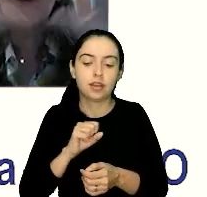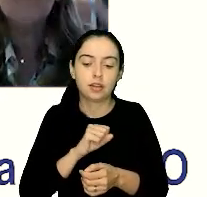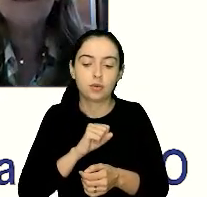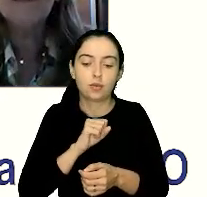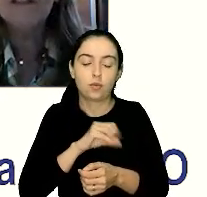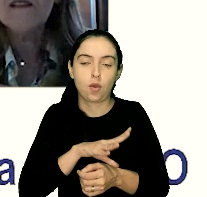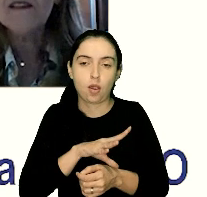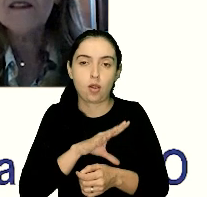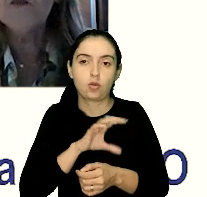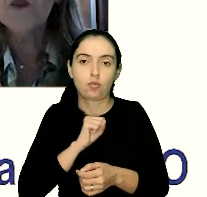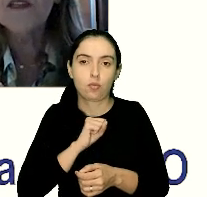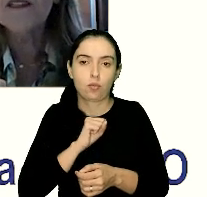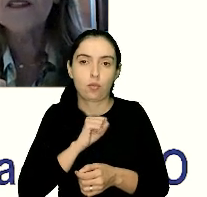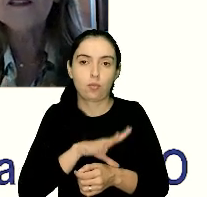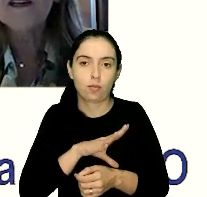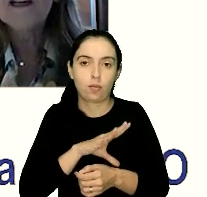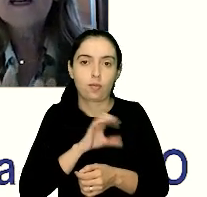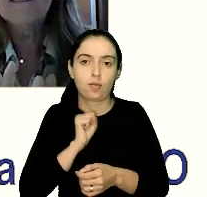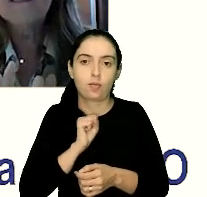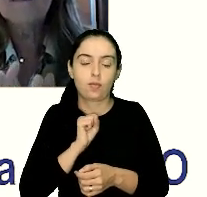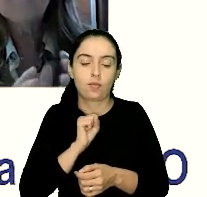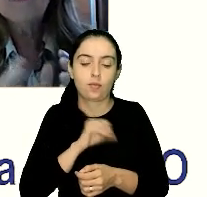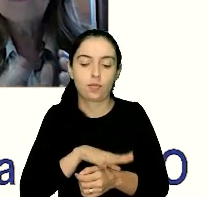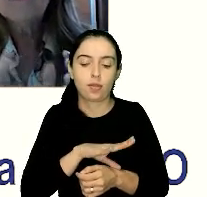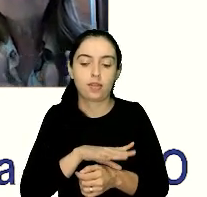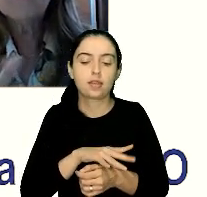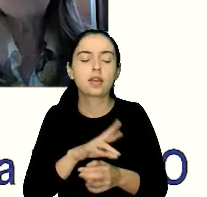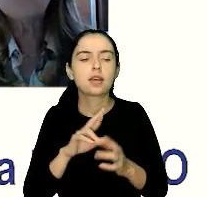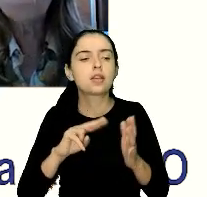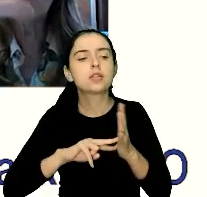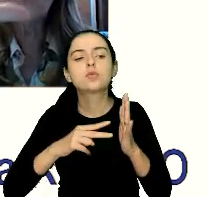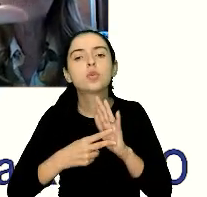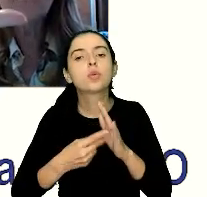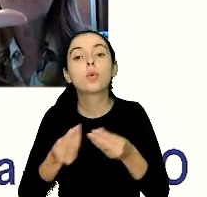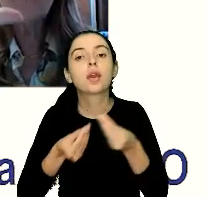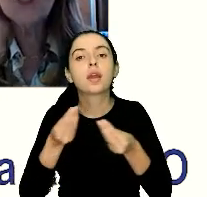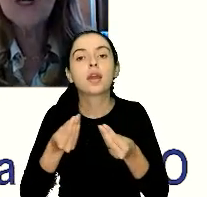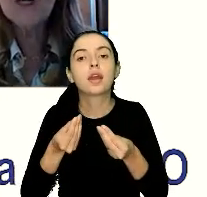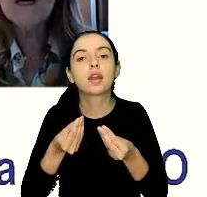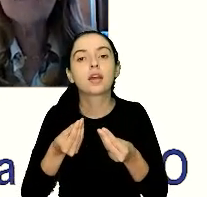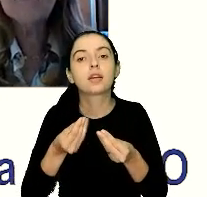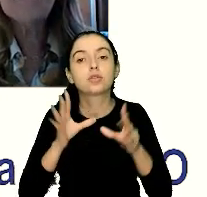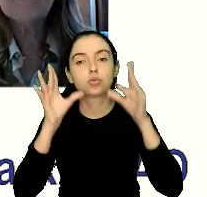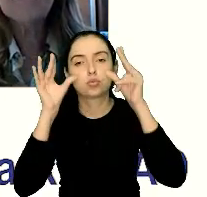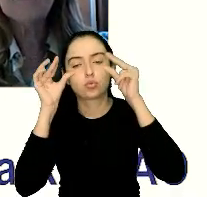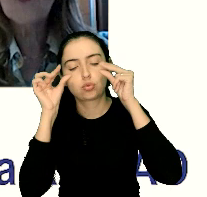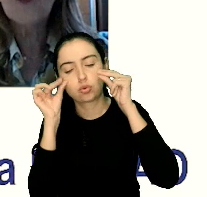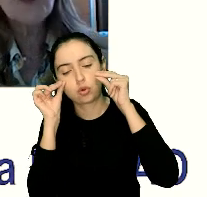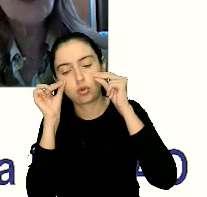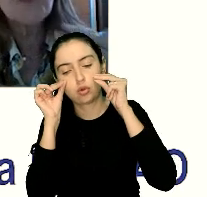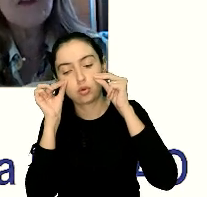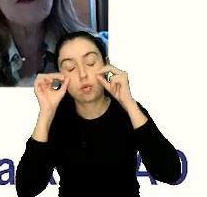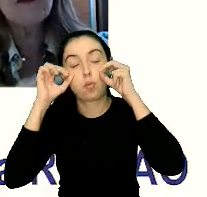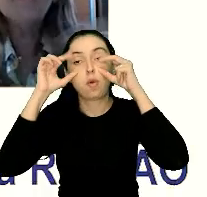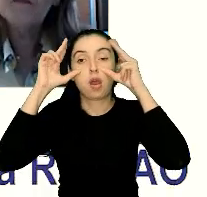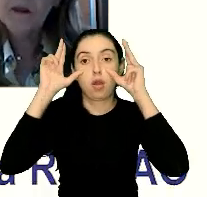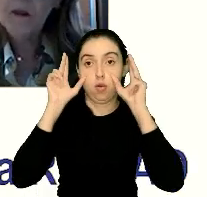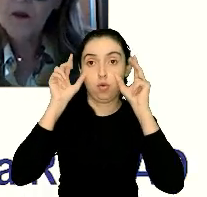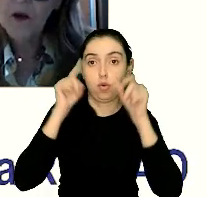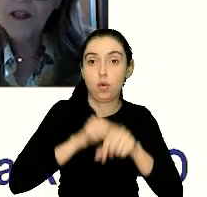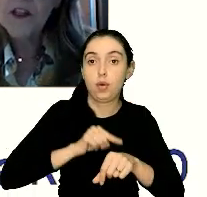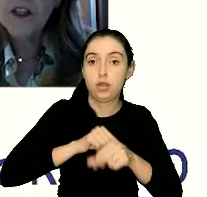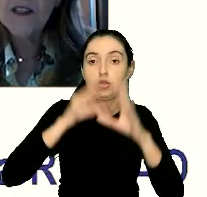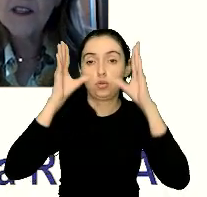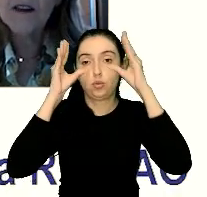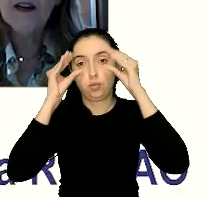2. Isso representa, simboliza que nós temos sono vigília, hora de dormir,